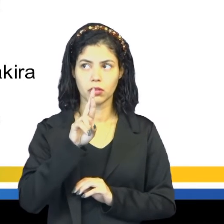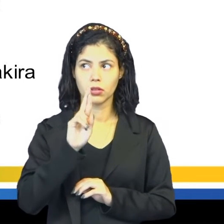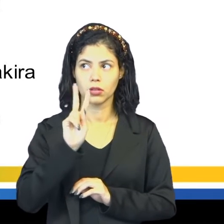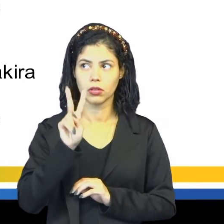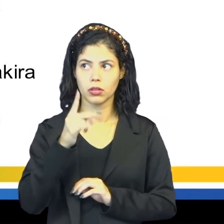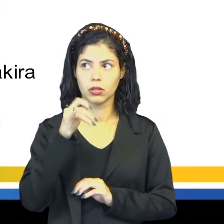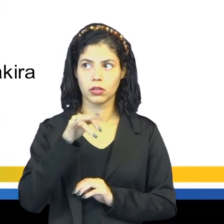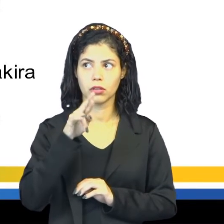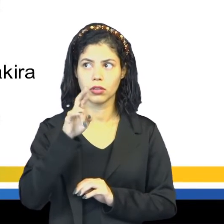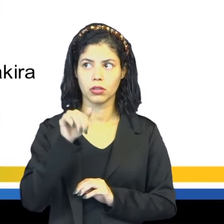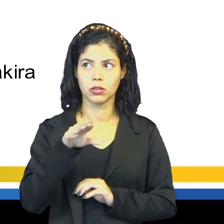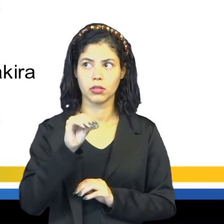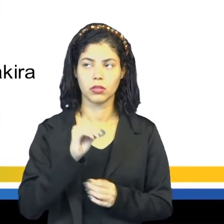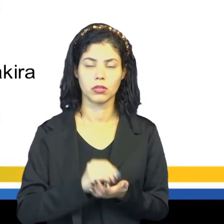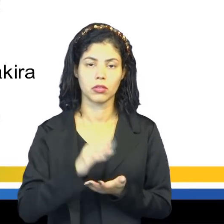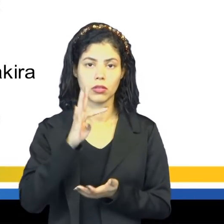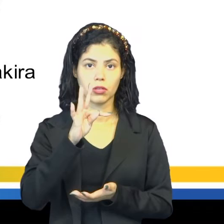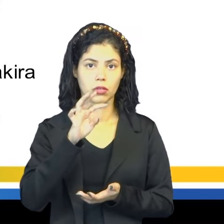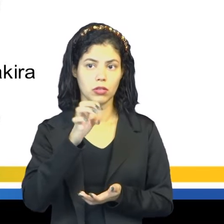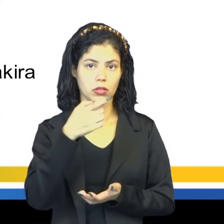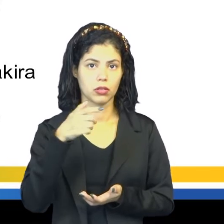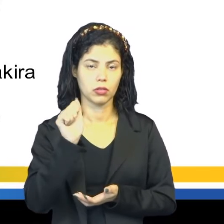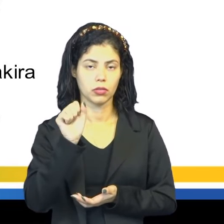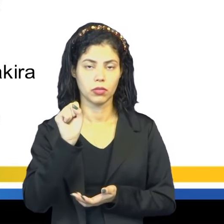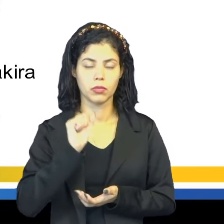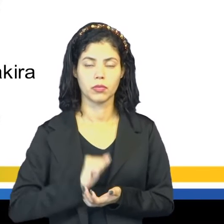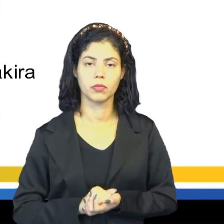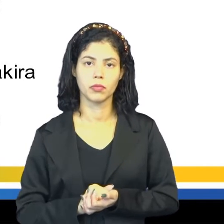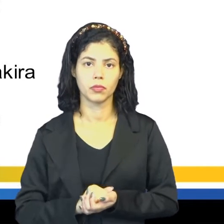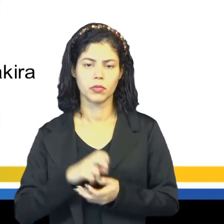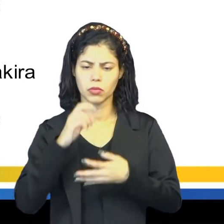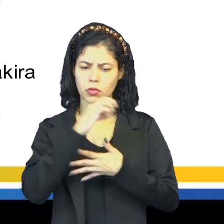né? Do Texas. E aí, qual dessas